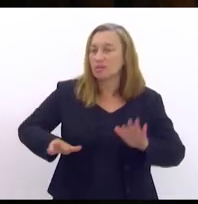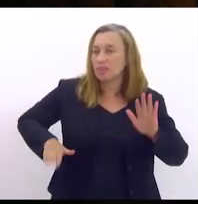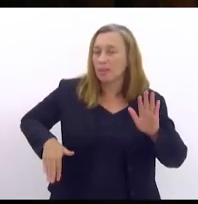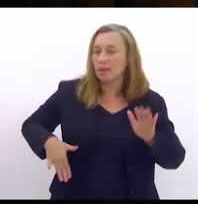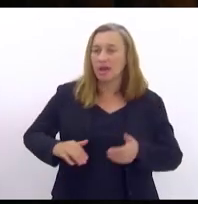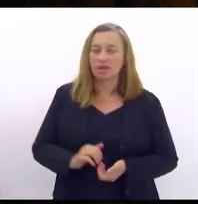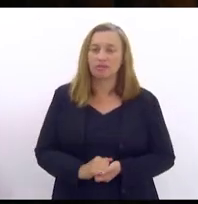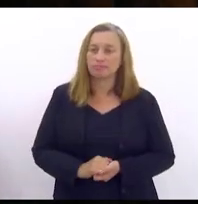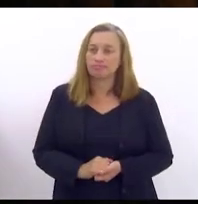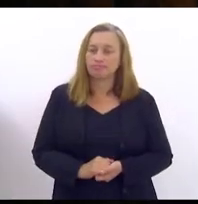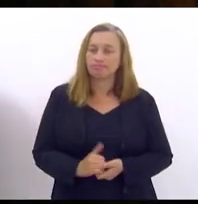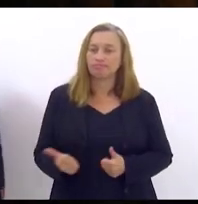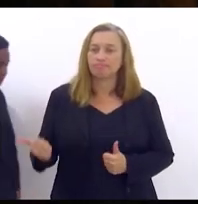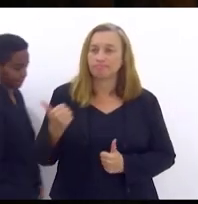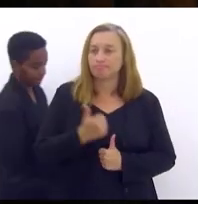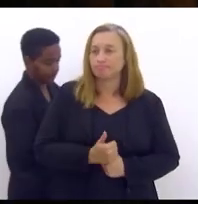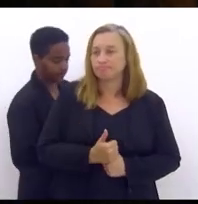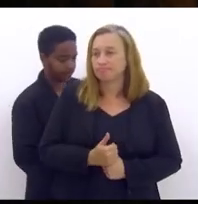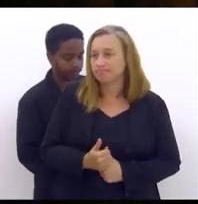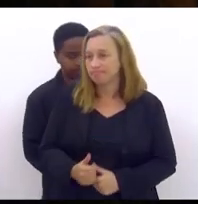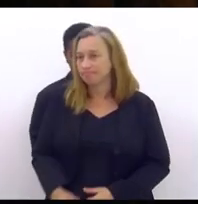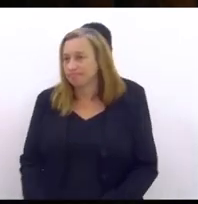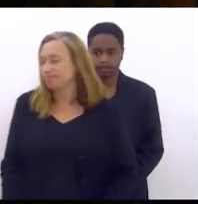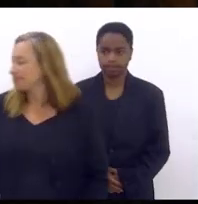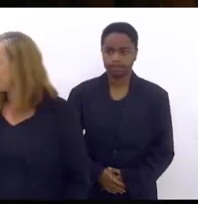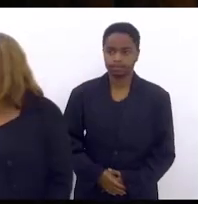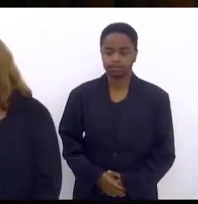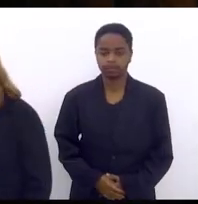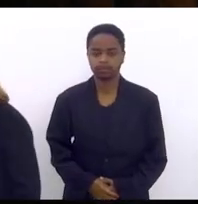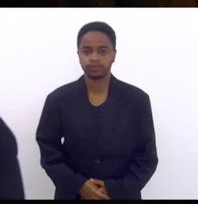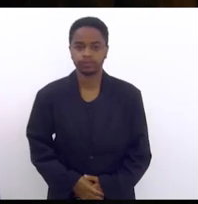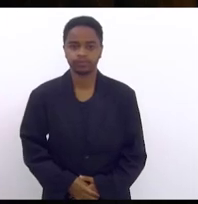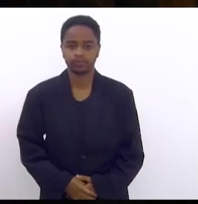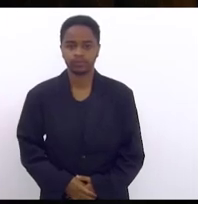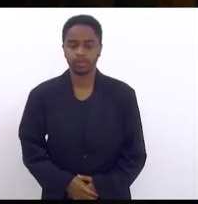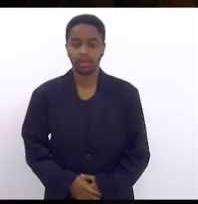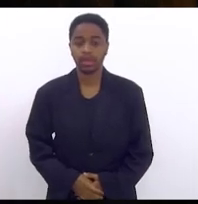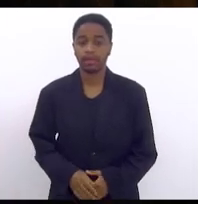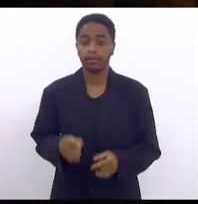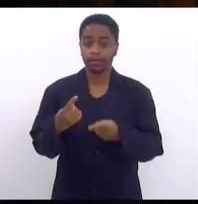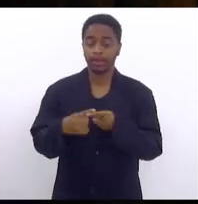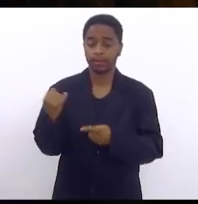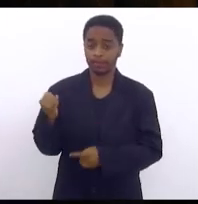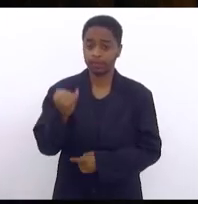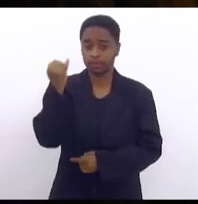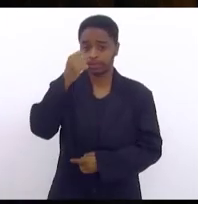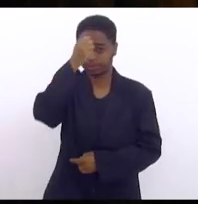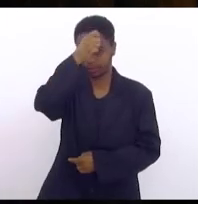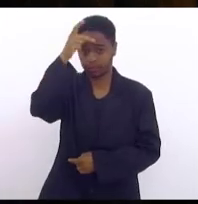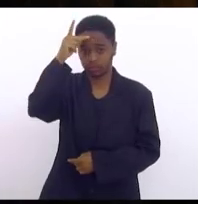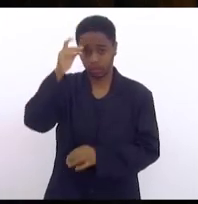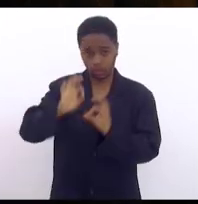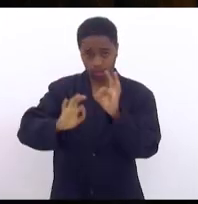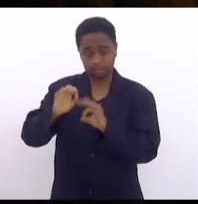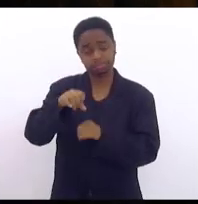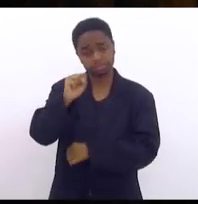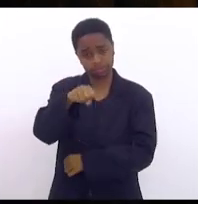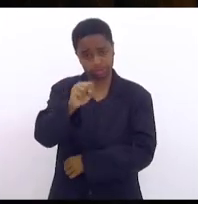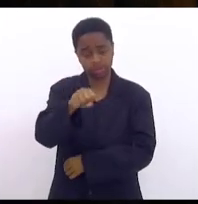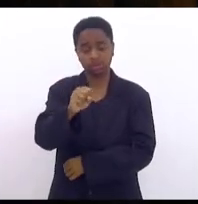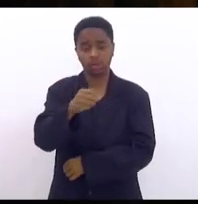que não seja importante que a Prefeitura do Rio de Janeiro promova o ordenamento. Lógico que é